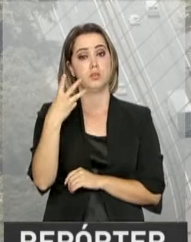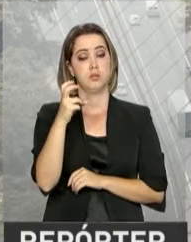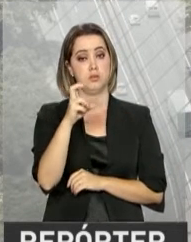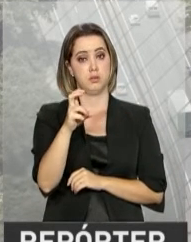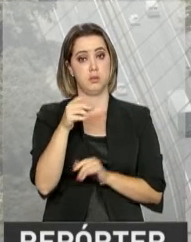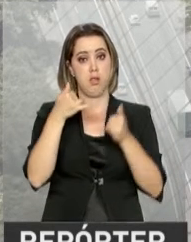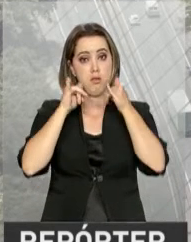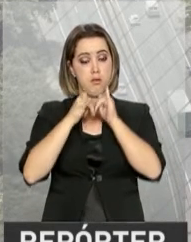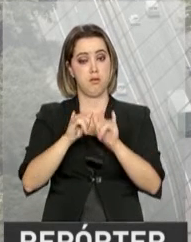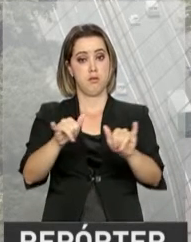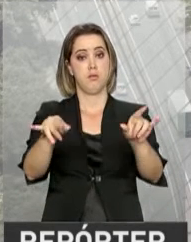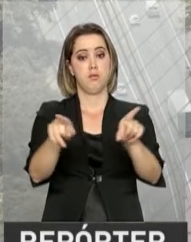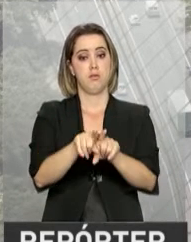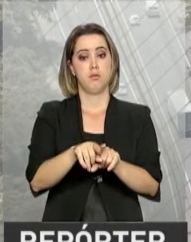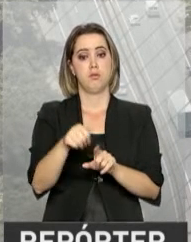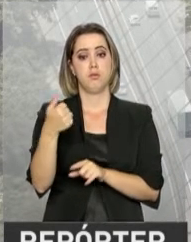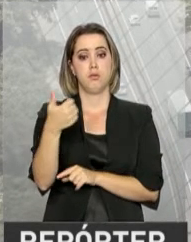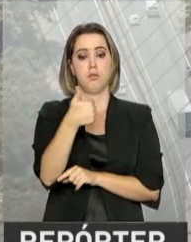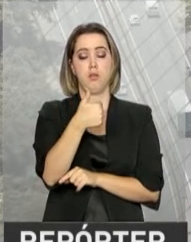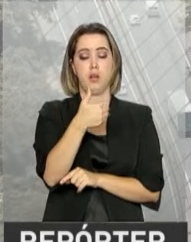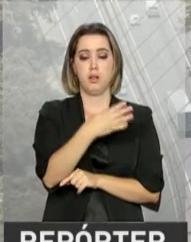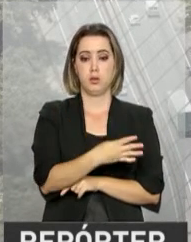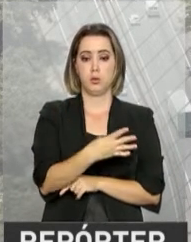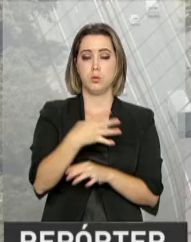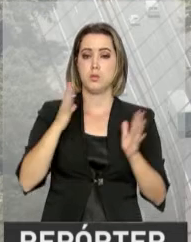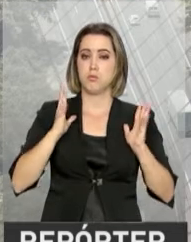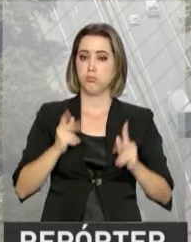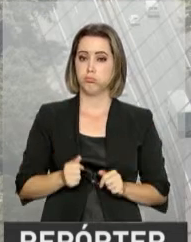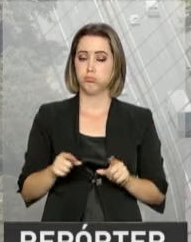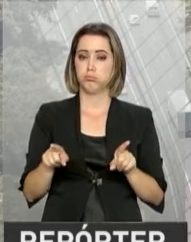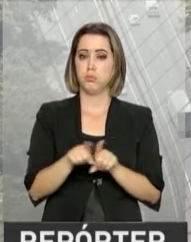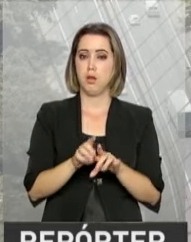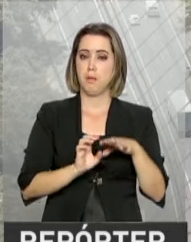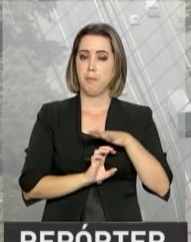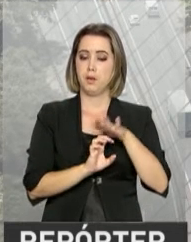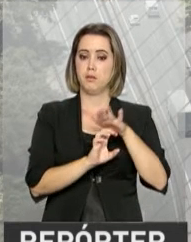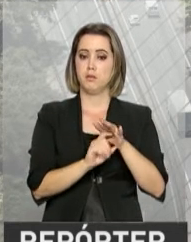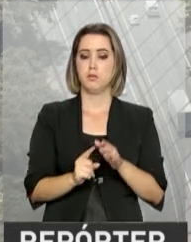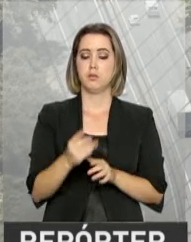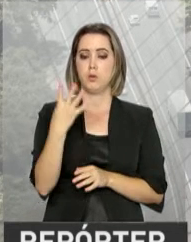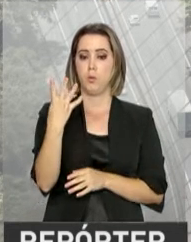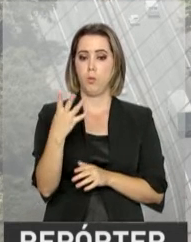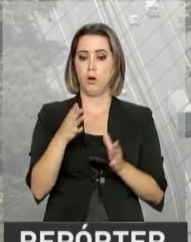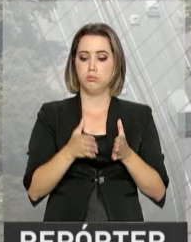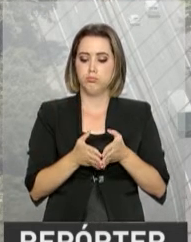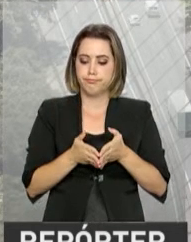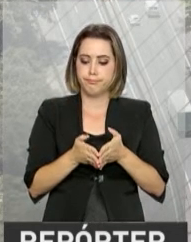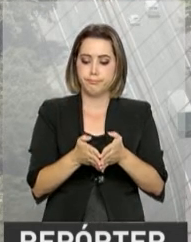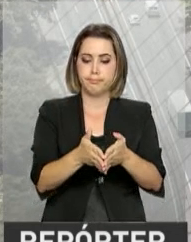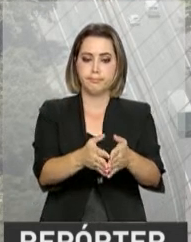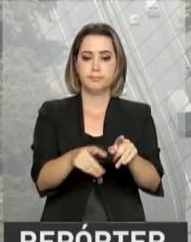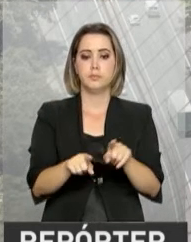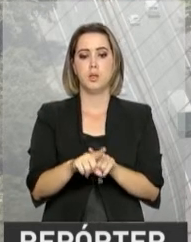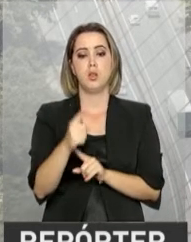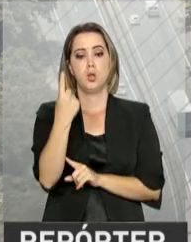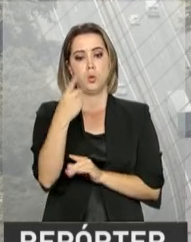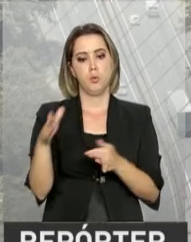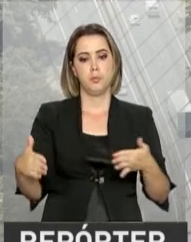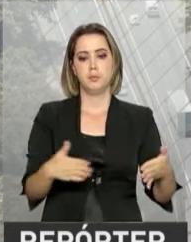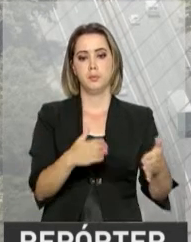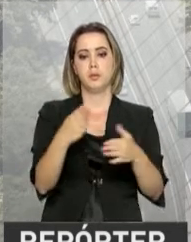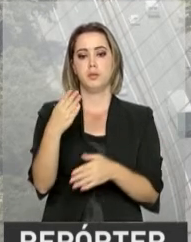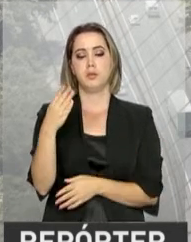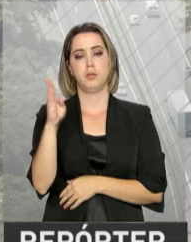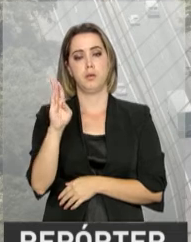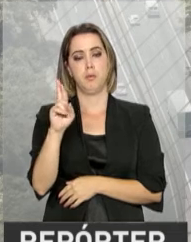14 companhias estaduais de saneamento, 4 terminais portuários e uma rodovia, a BR-101, em Santa Catarina.